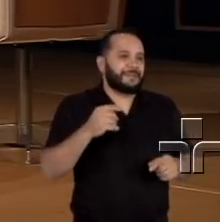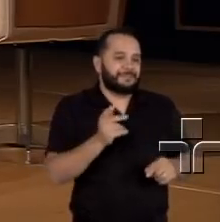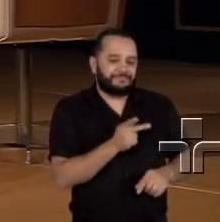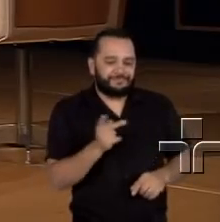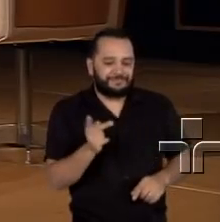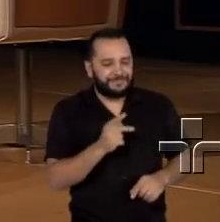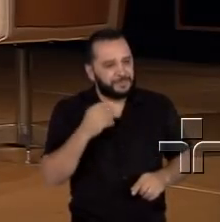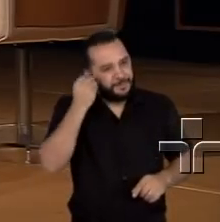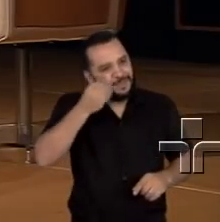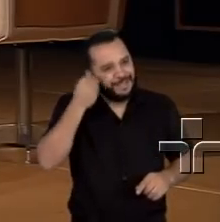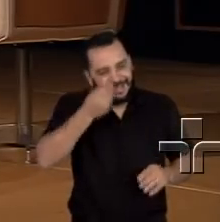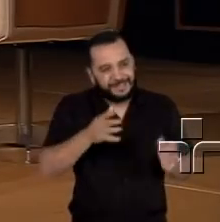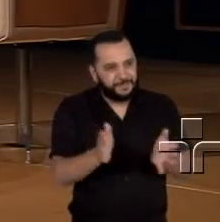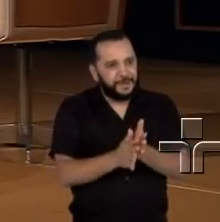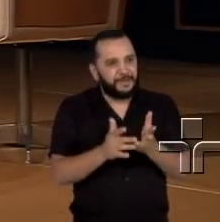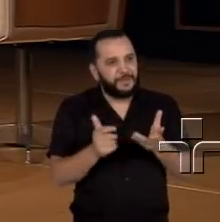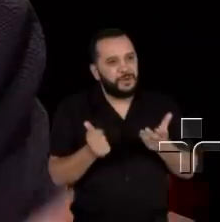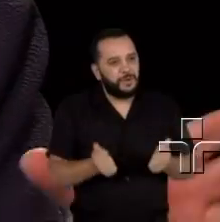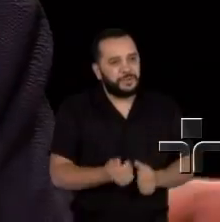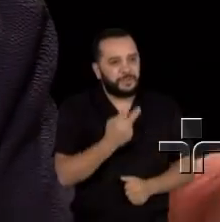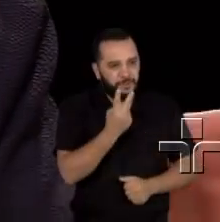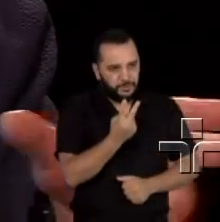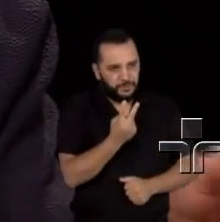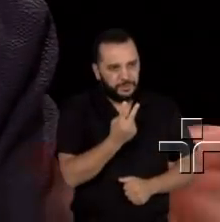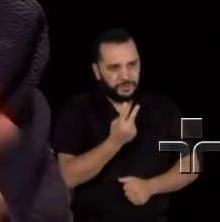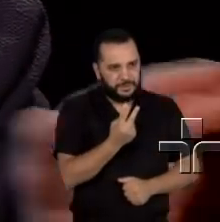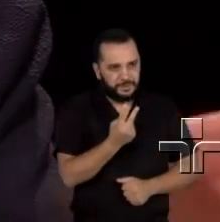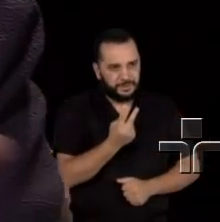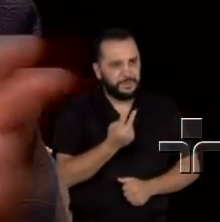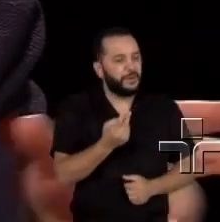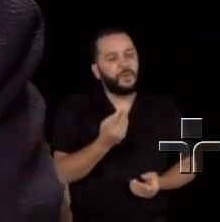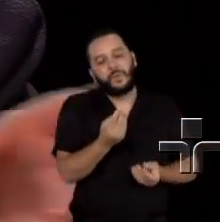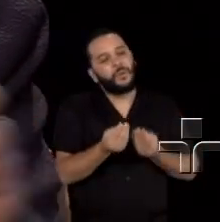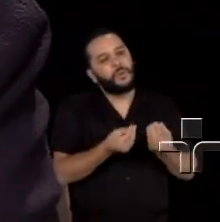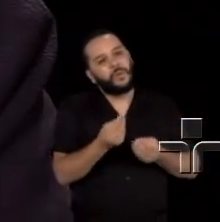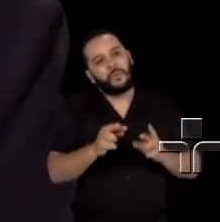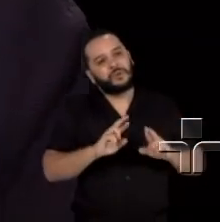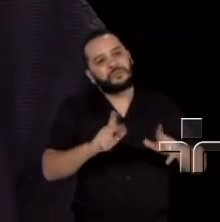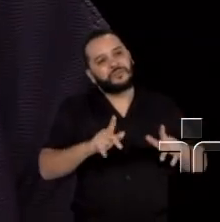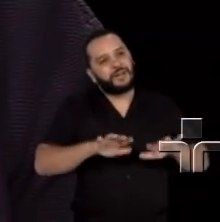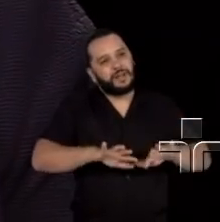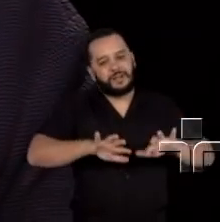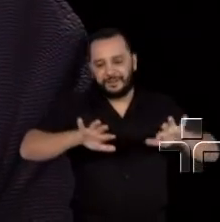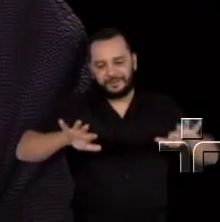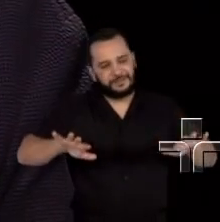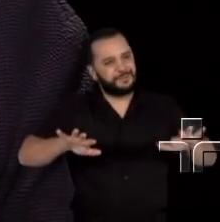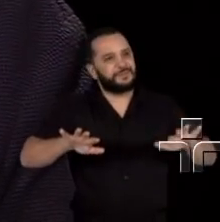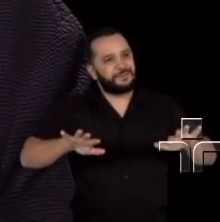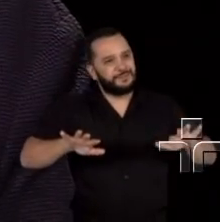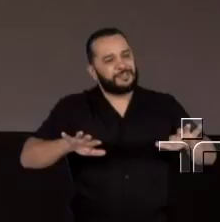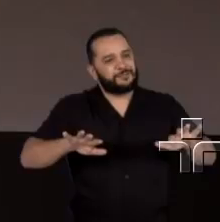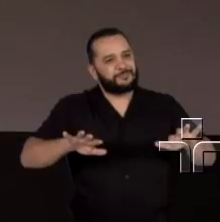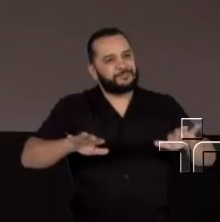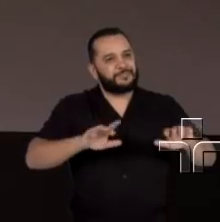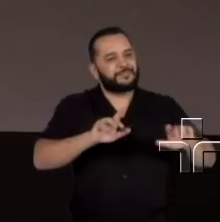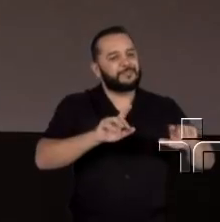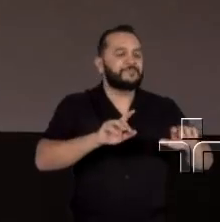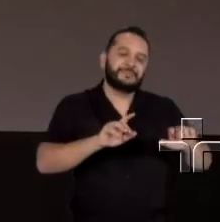experiências fantásticas. Quais são as diferenças e semelhanças que você vê nesses dois veículos?